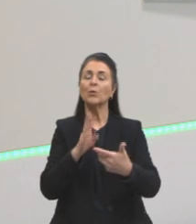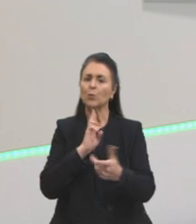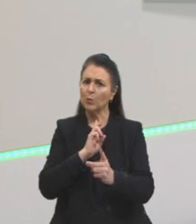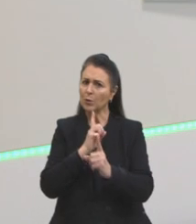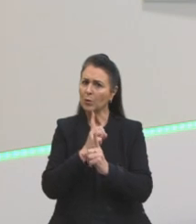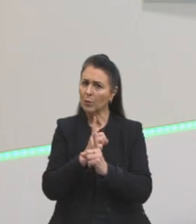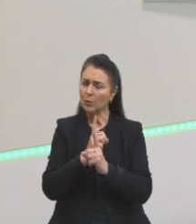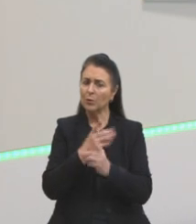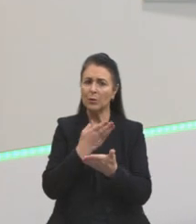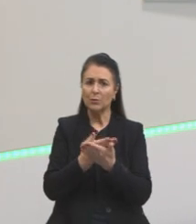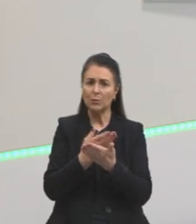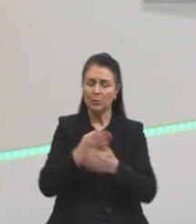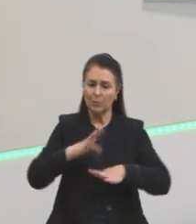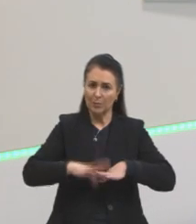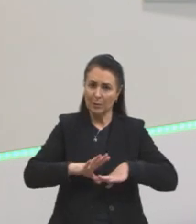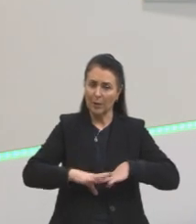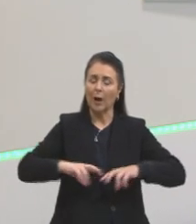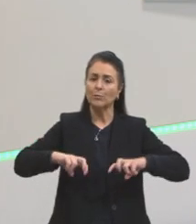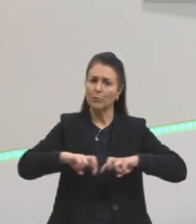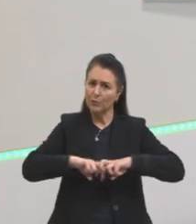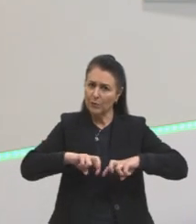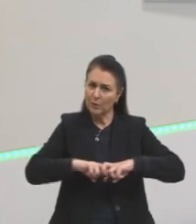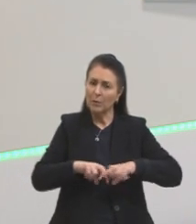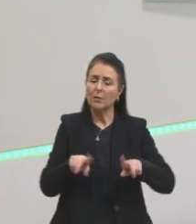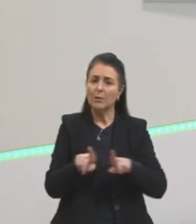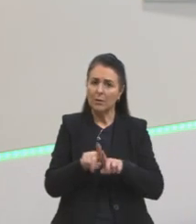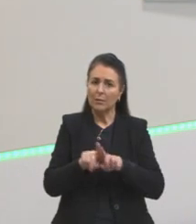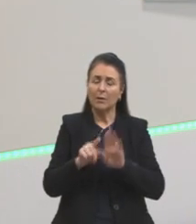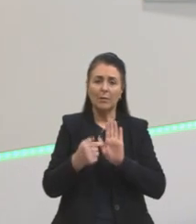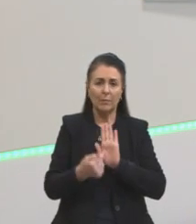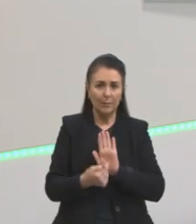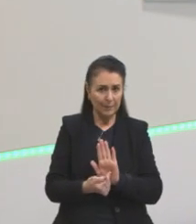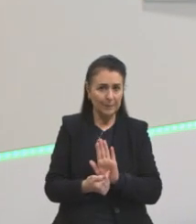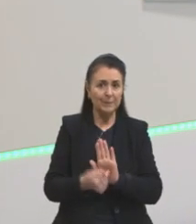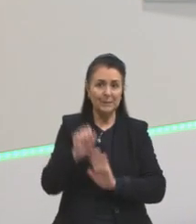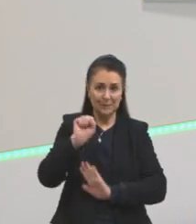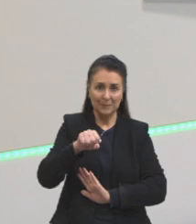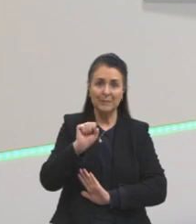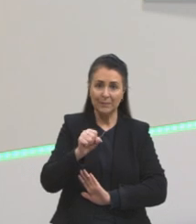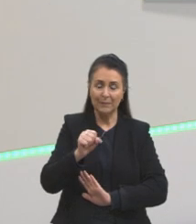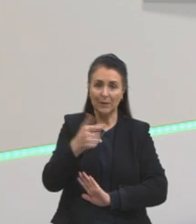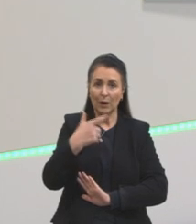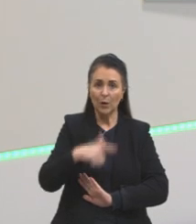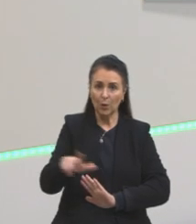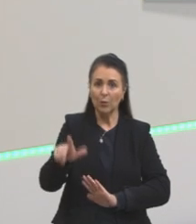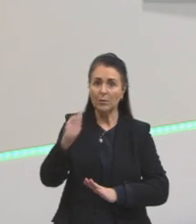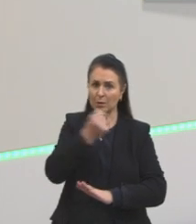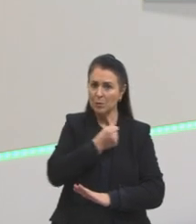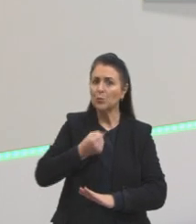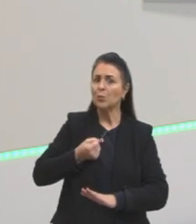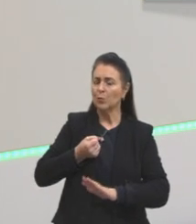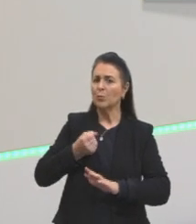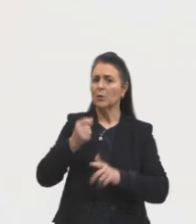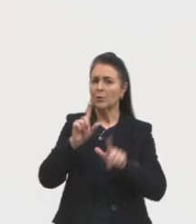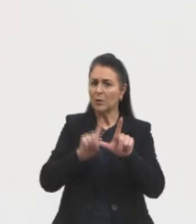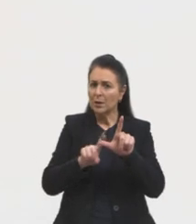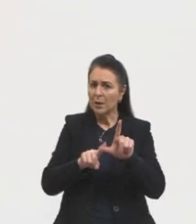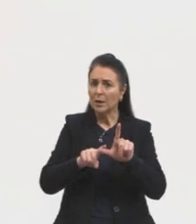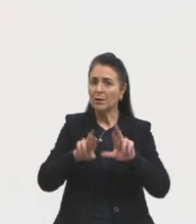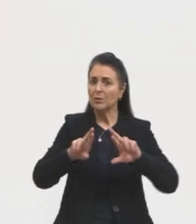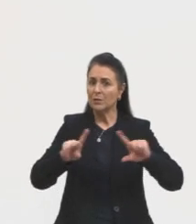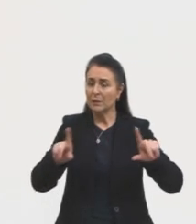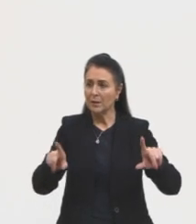matemática em mesmo de física são muito comuns aparecer é muito comum aparecer outras notações Mas é o mesmo